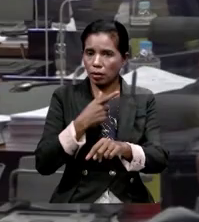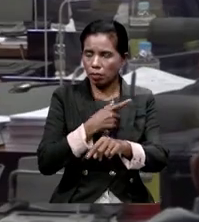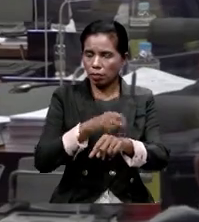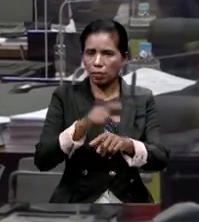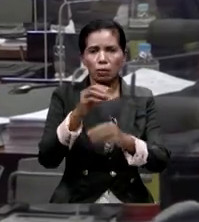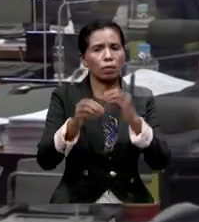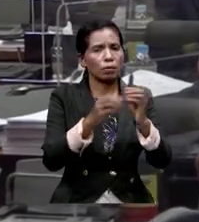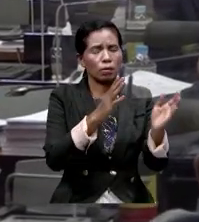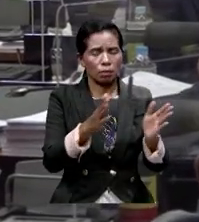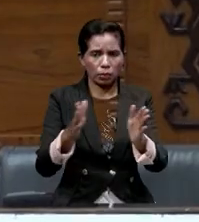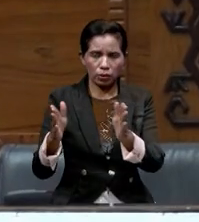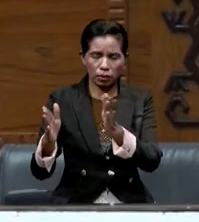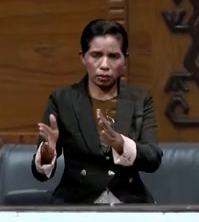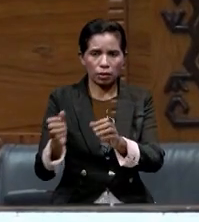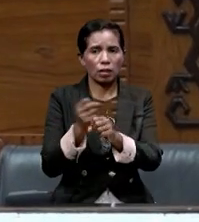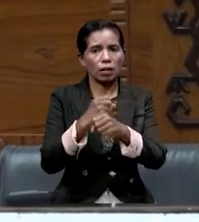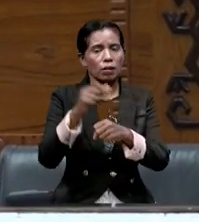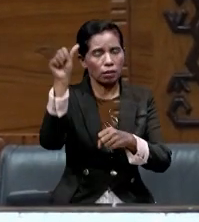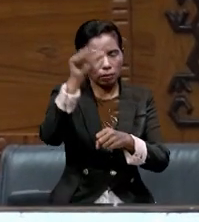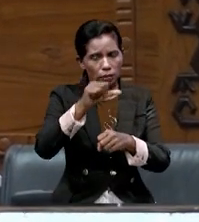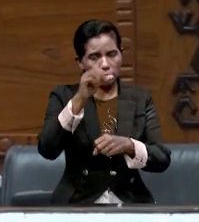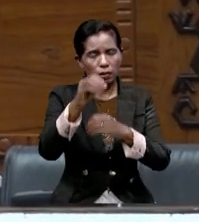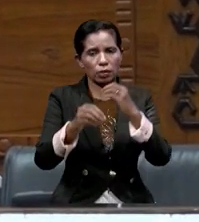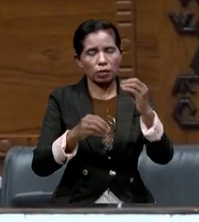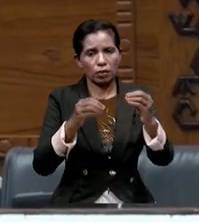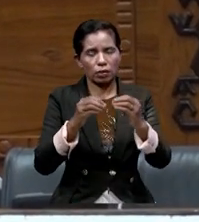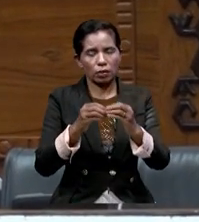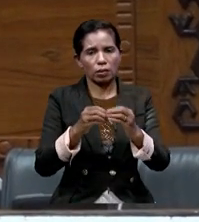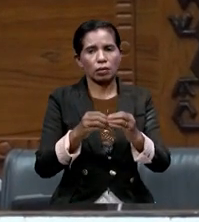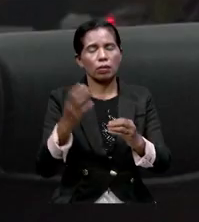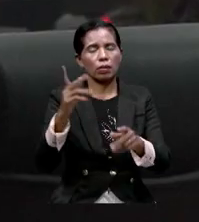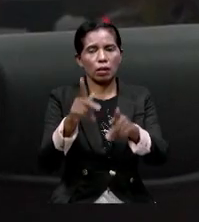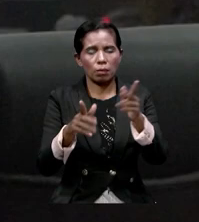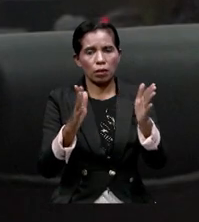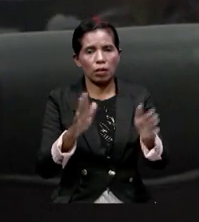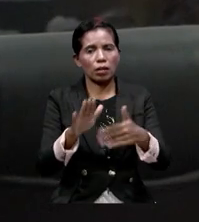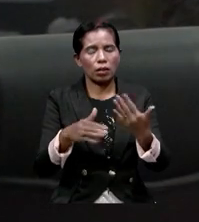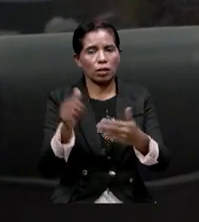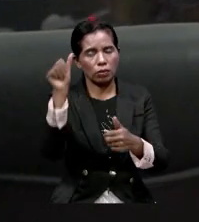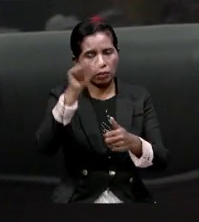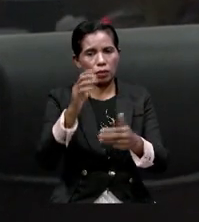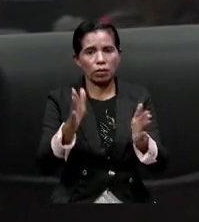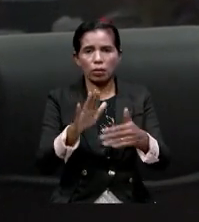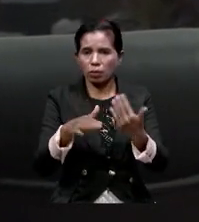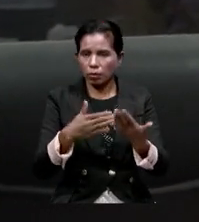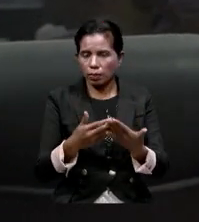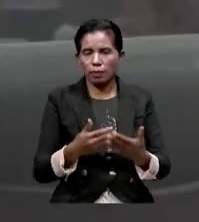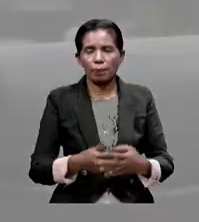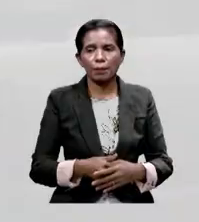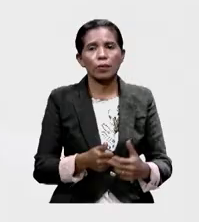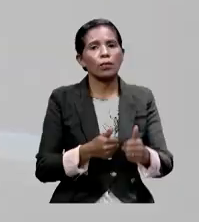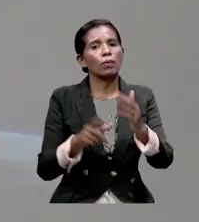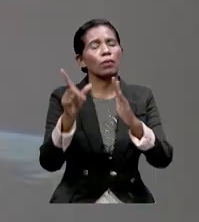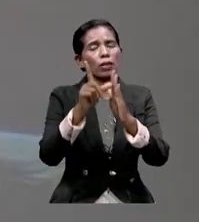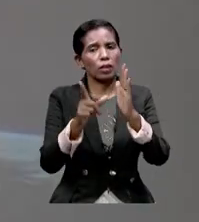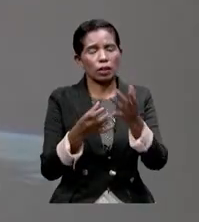processo andamento auditoria no conclusão ho entidade auditoria será. Tu ir lei, instituições